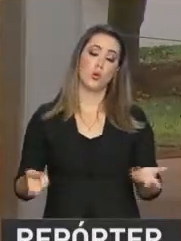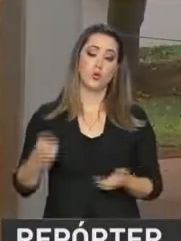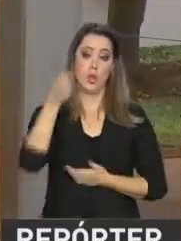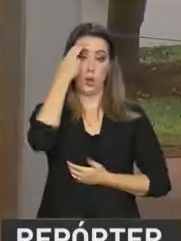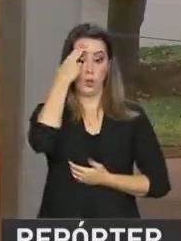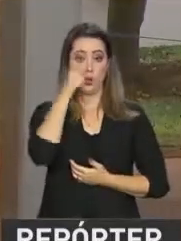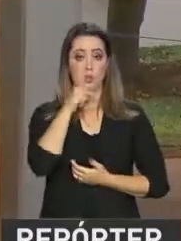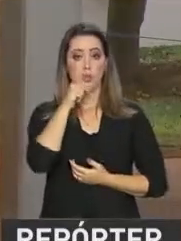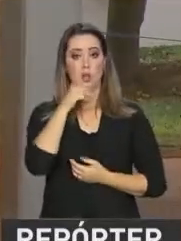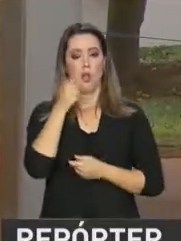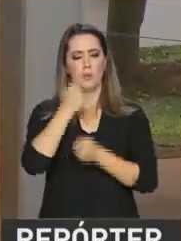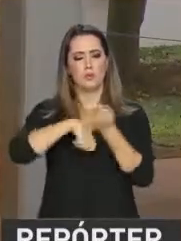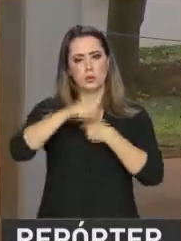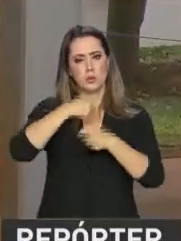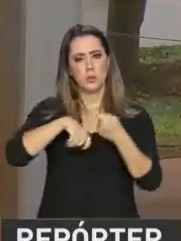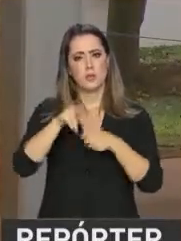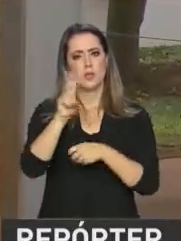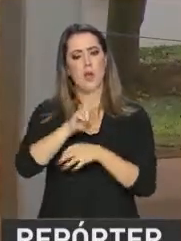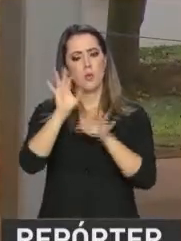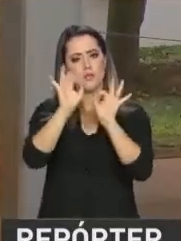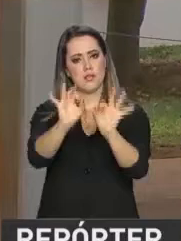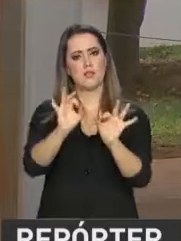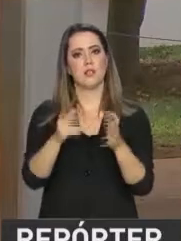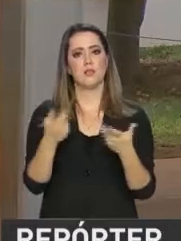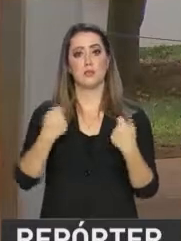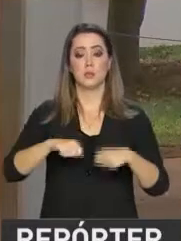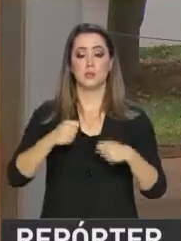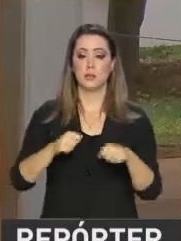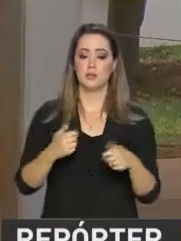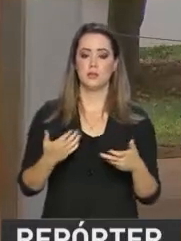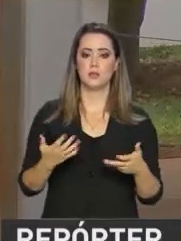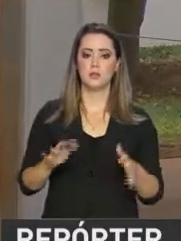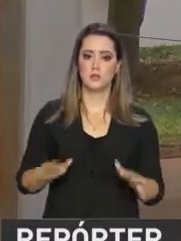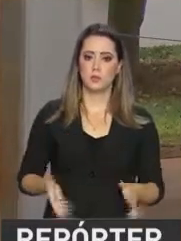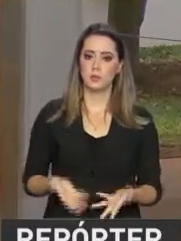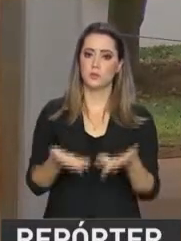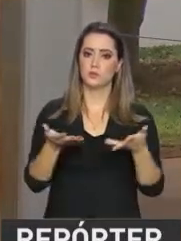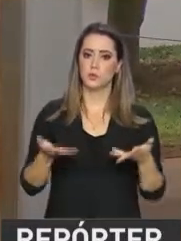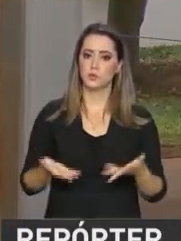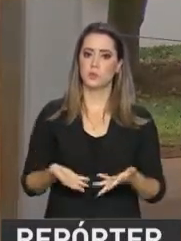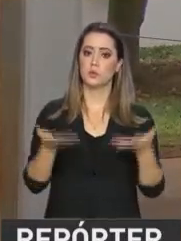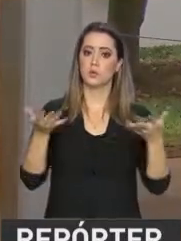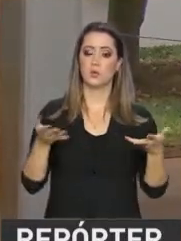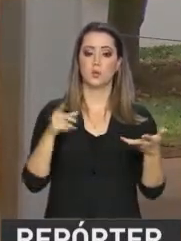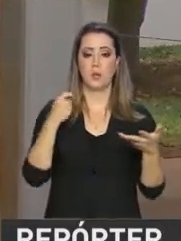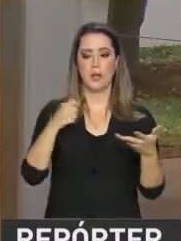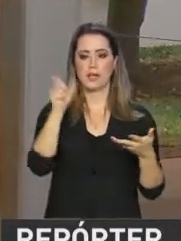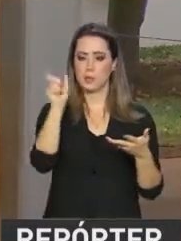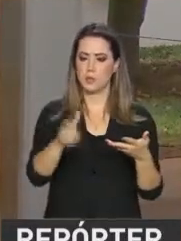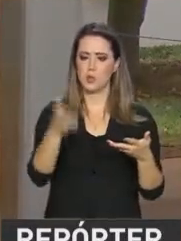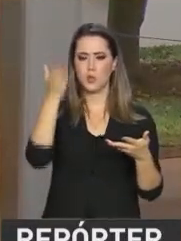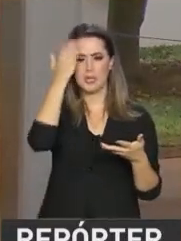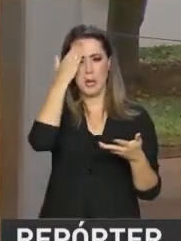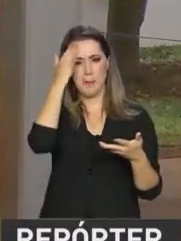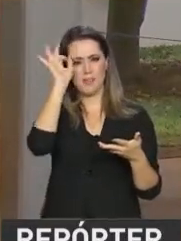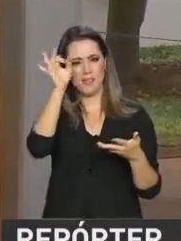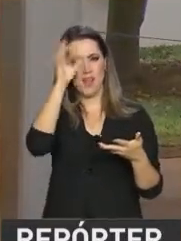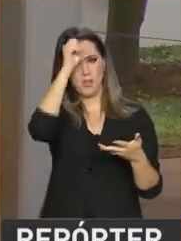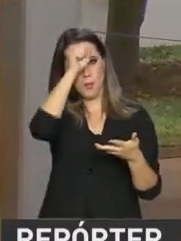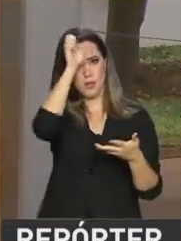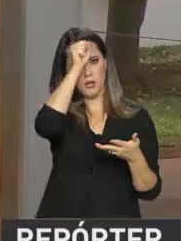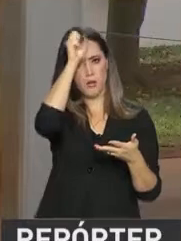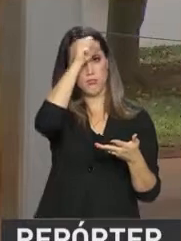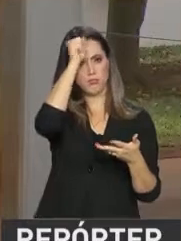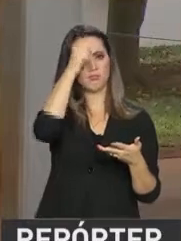que desperdício do uso racional ela tem que ser ela tem que ser ampliado as pessoas tem que se qualificar para isso então